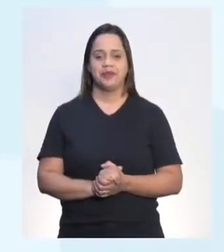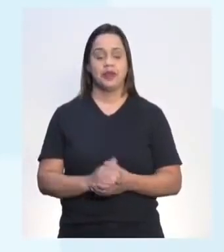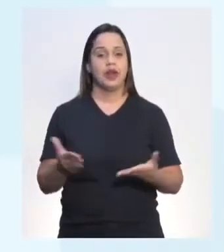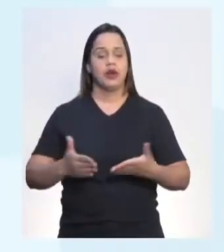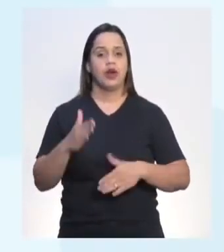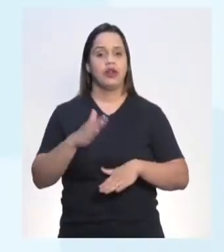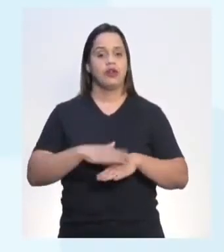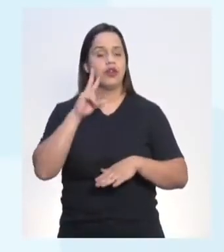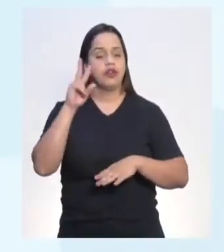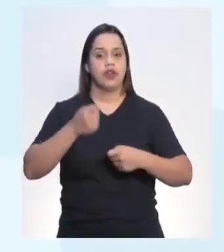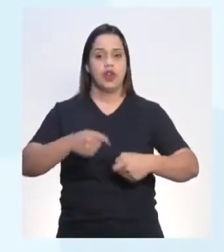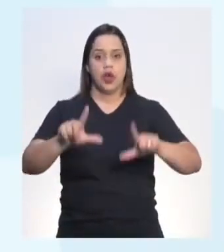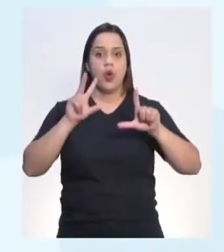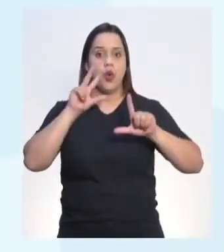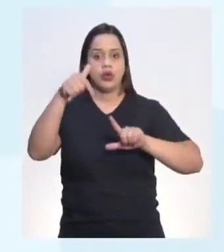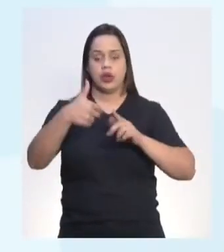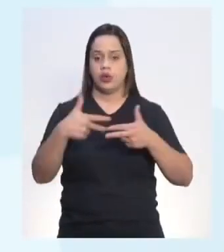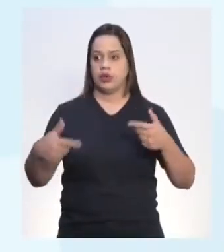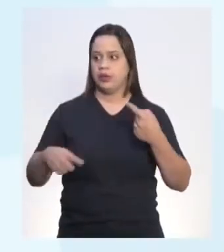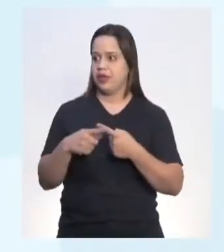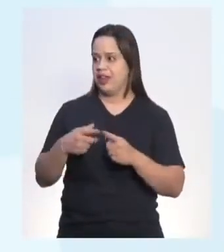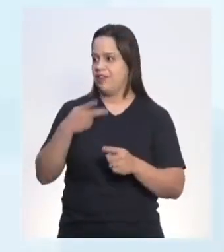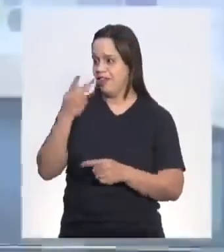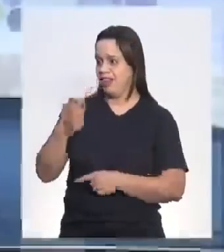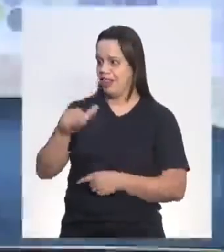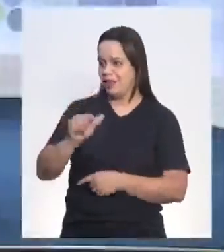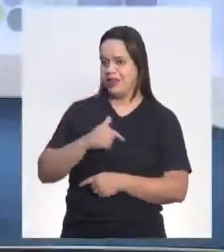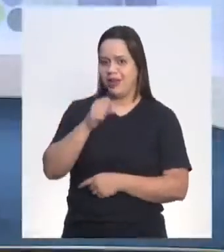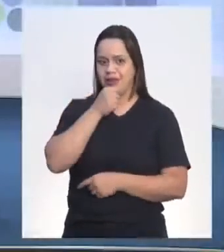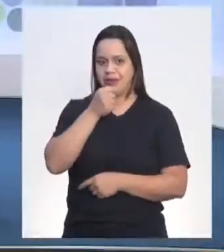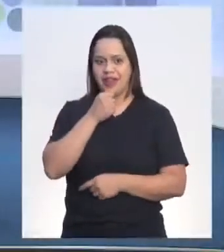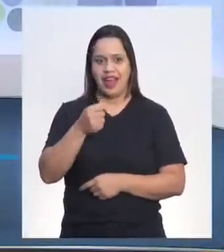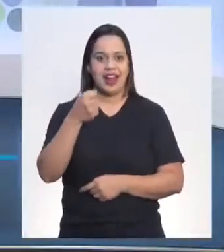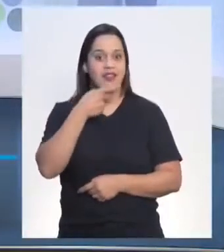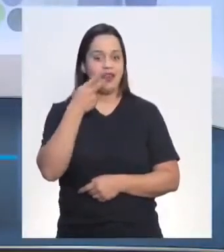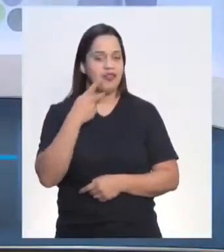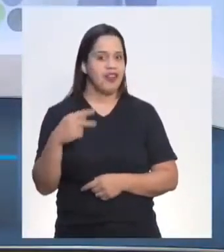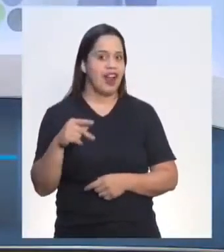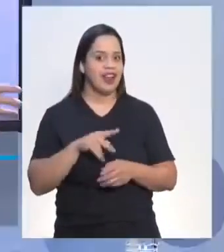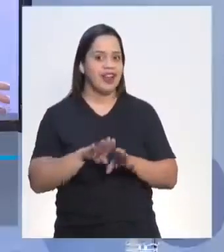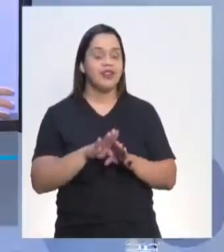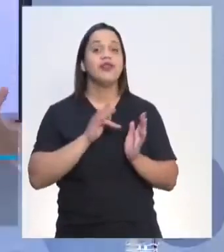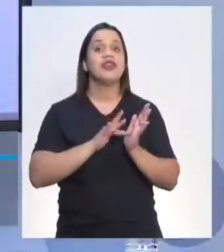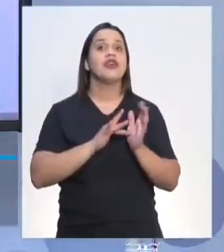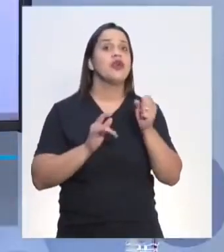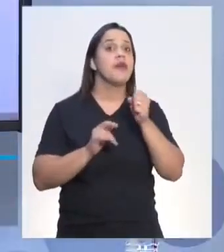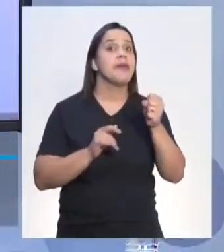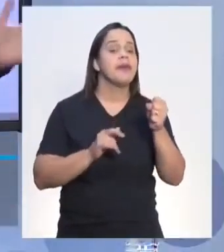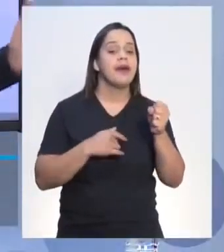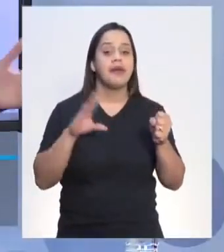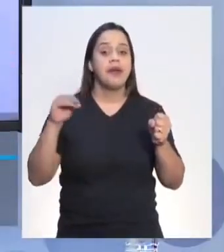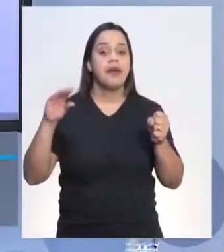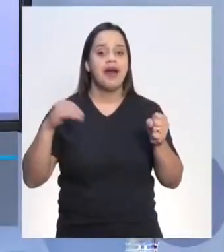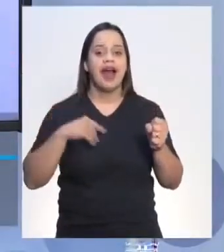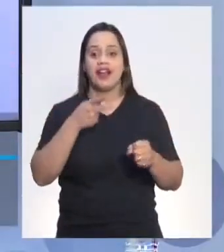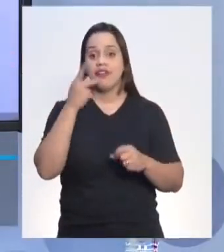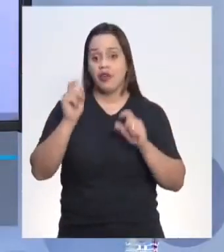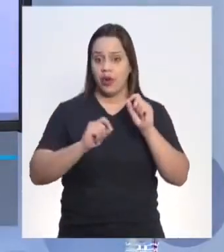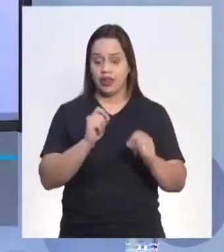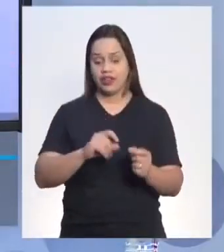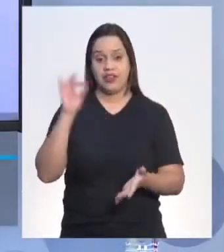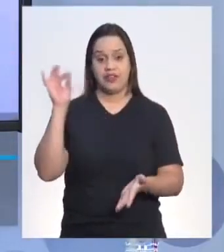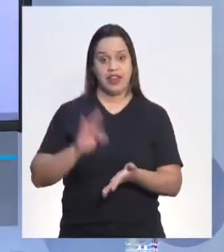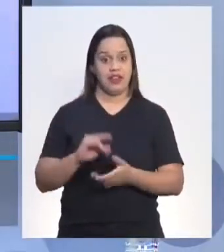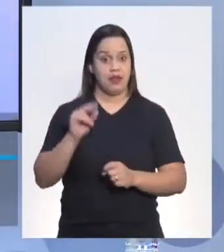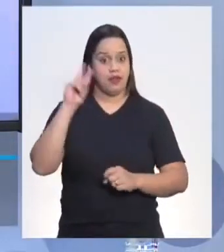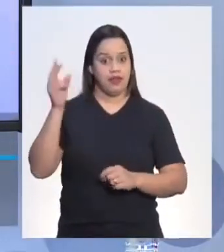Agora, vamos verificar uma coisa. A professora Inês me falou, podia ter falado no microfone, né, professora Inês? Ela ficou aqui, ó. Falei, o que você está falando? Ela falou para mim,